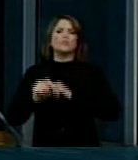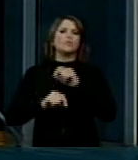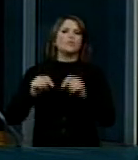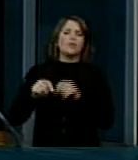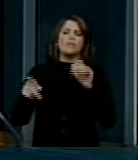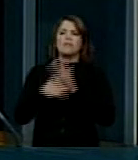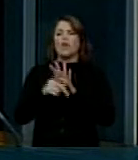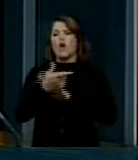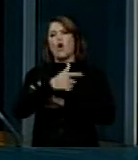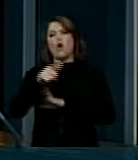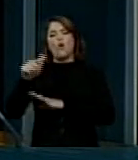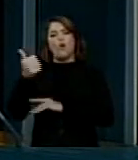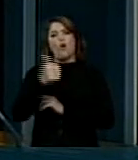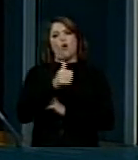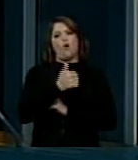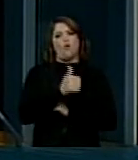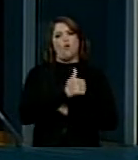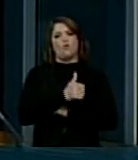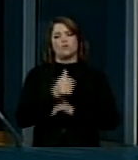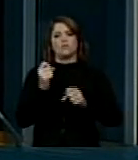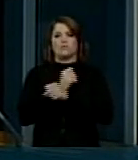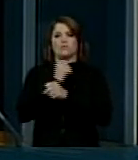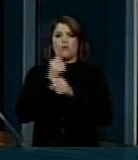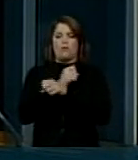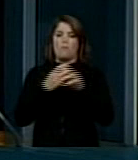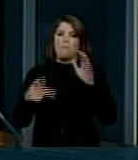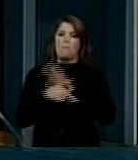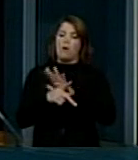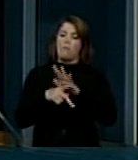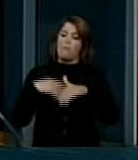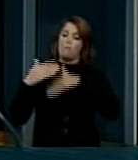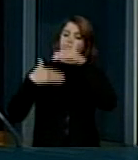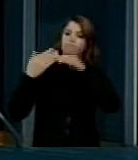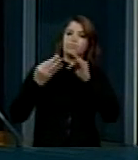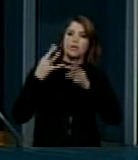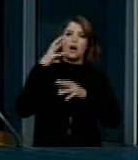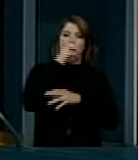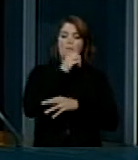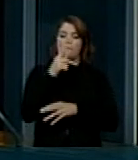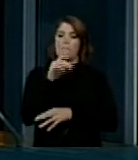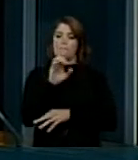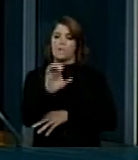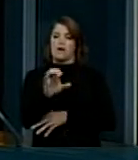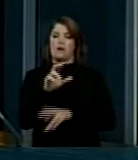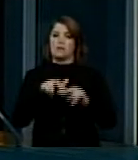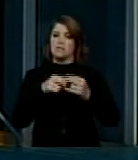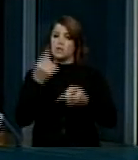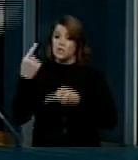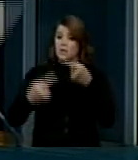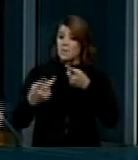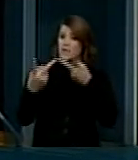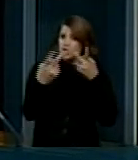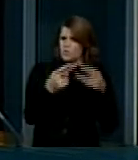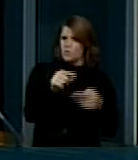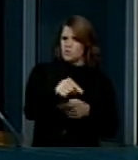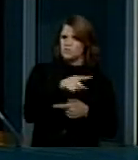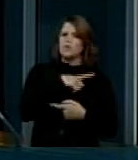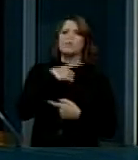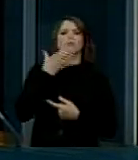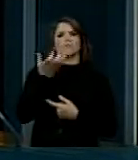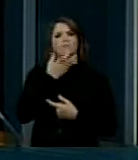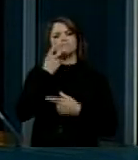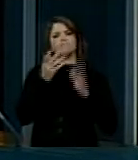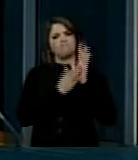ocorrendo em outras 11 obras do plano de aceleração do crescimento. Então, se o debate é nessa natureza, eu quero